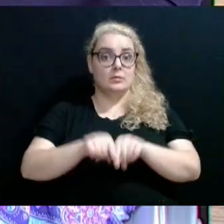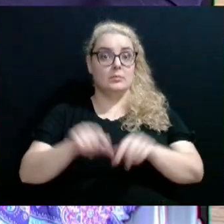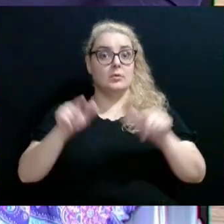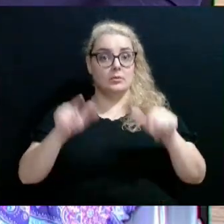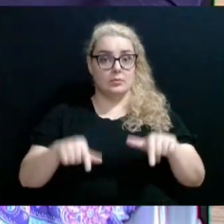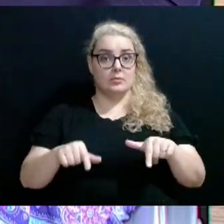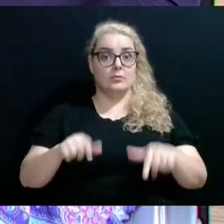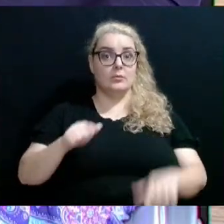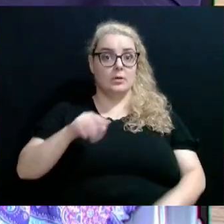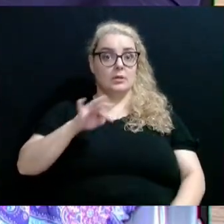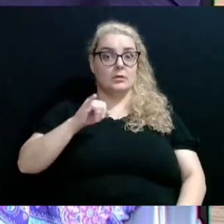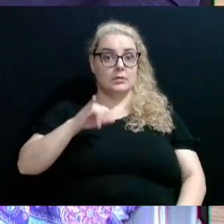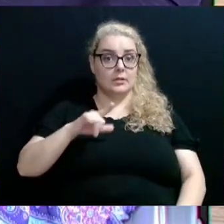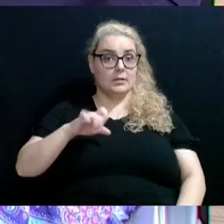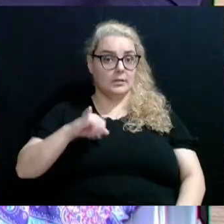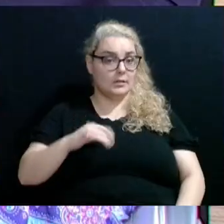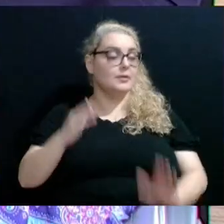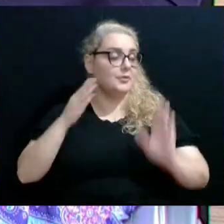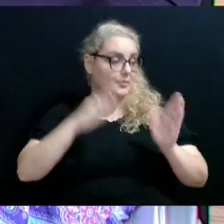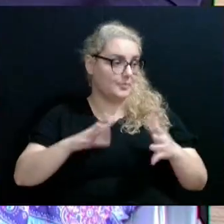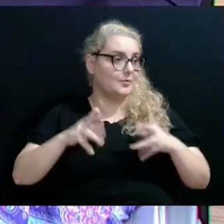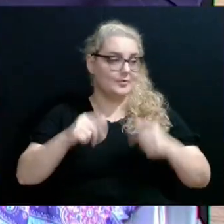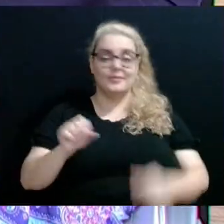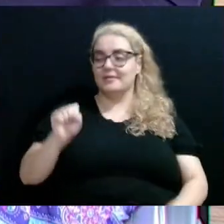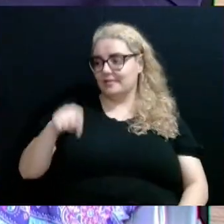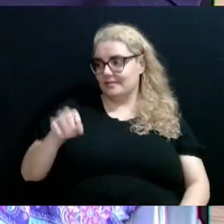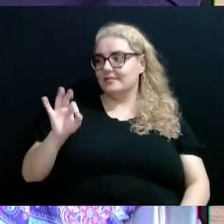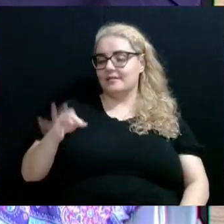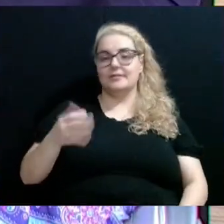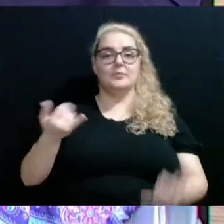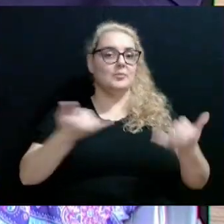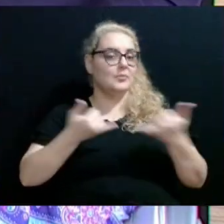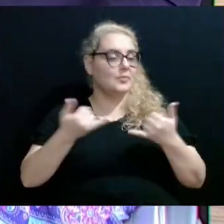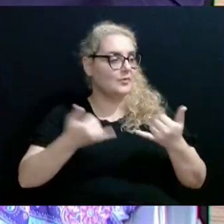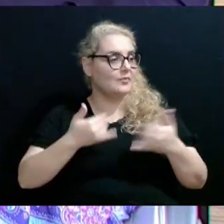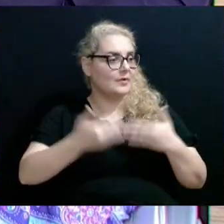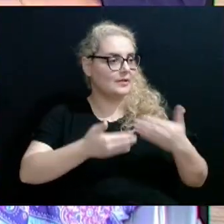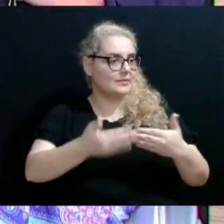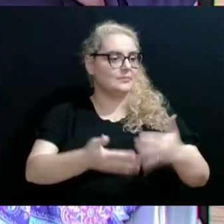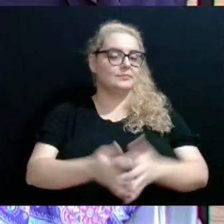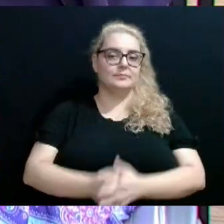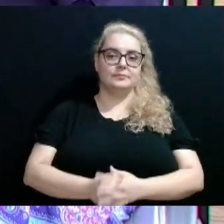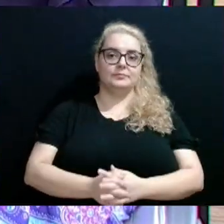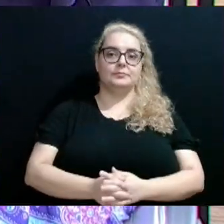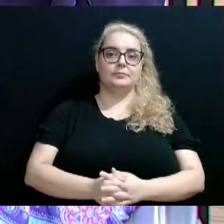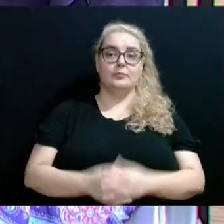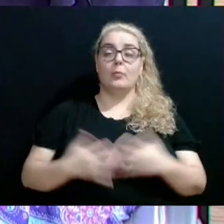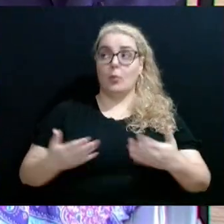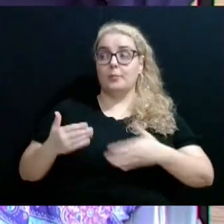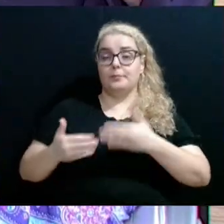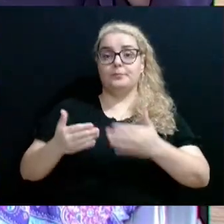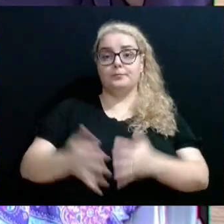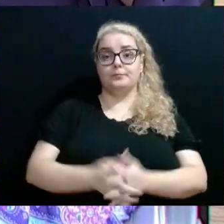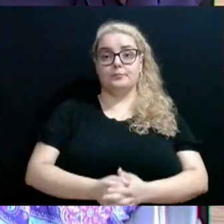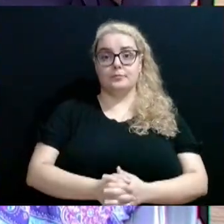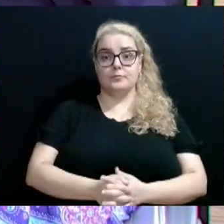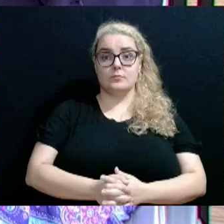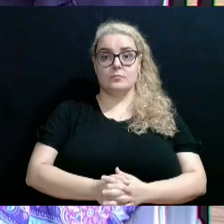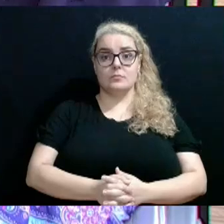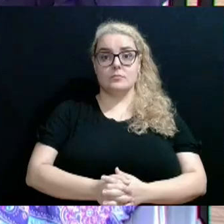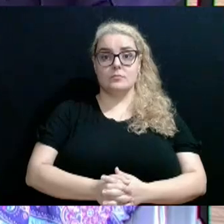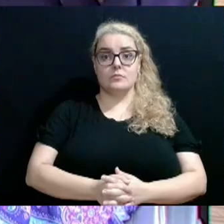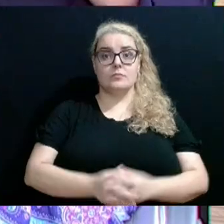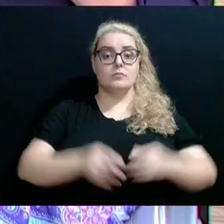ateliê onde ela produz tudo isso. Exato. Me fala desse processo. Esse processo. Eu caminho em paralelo,